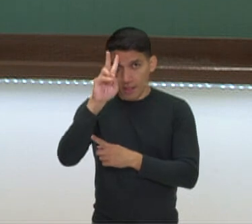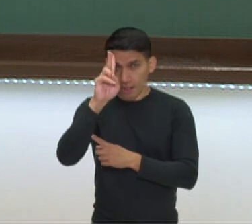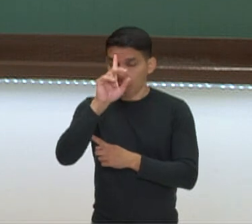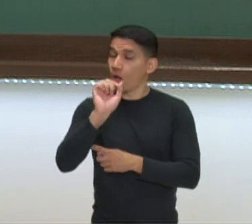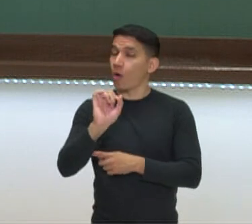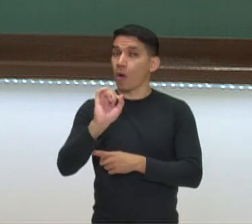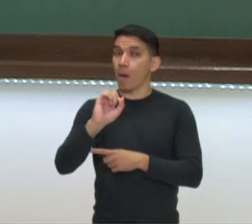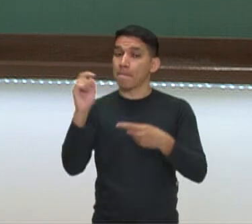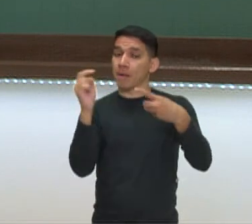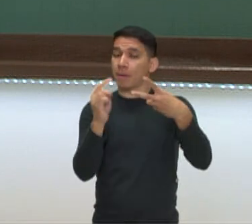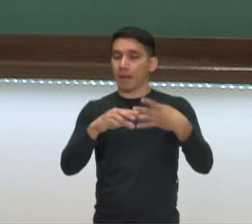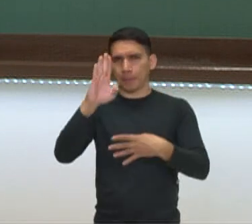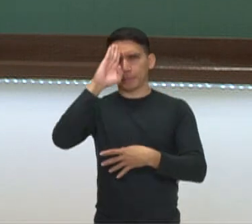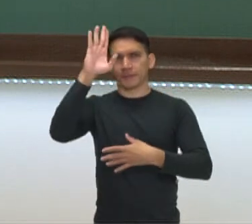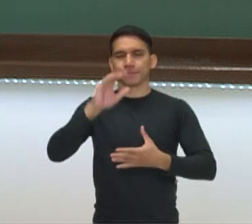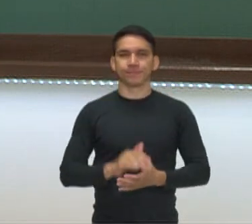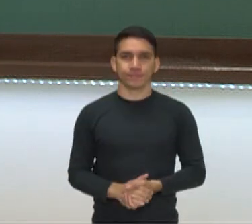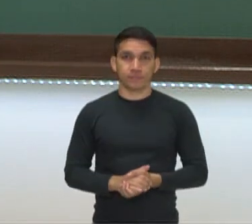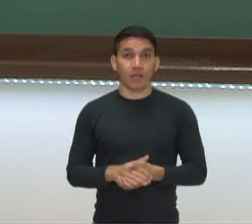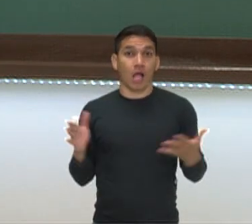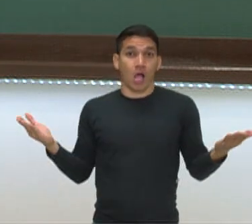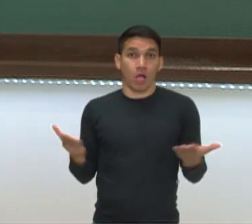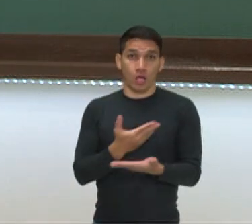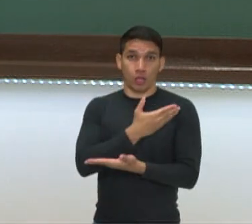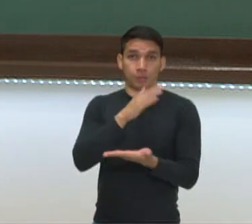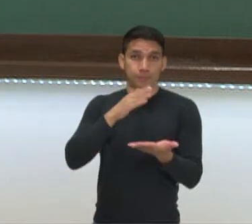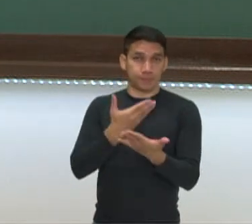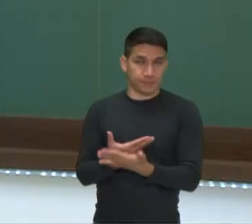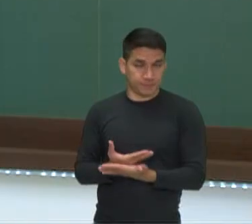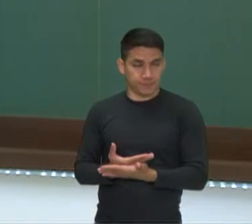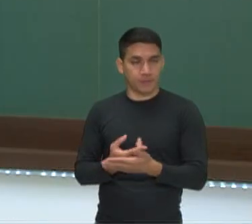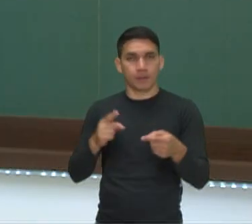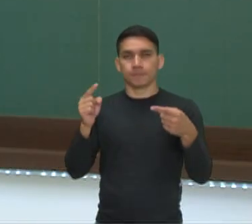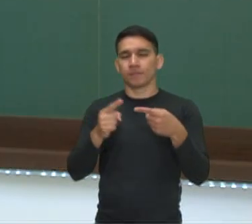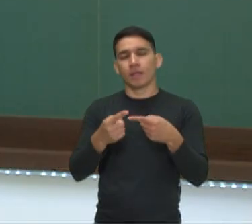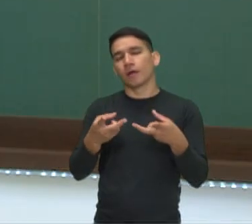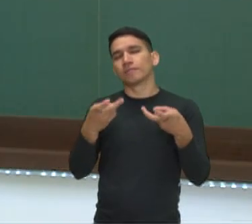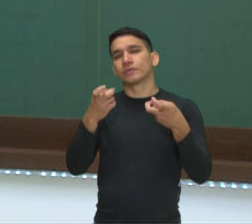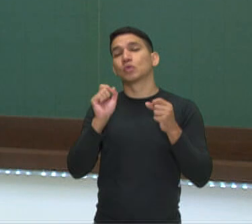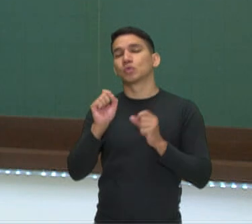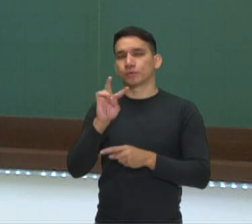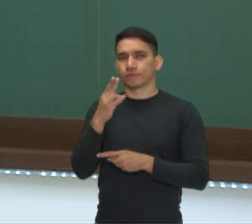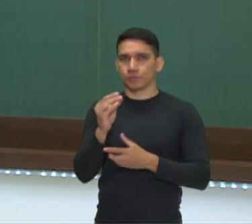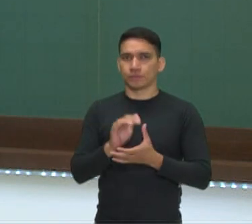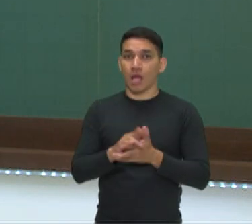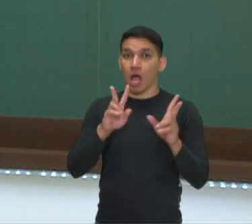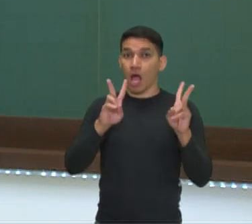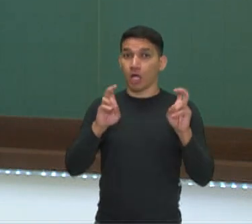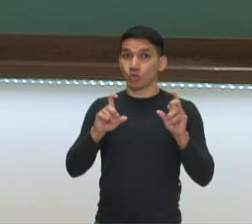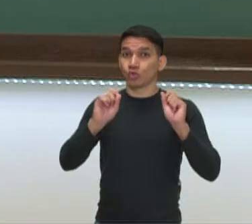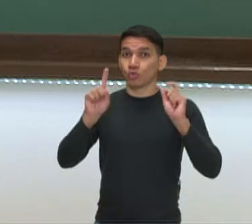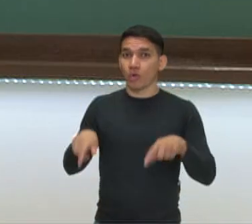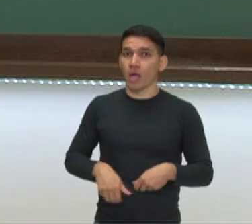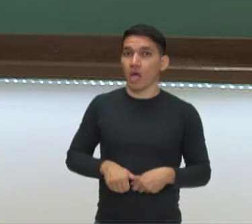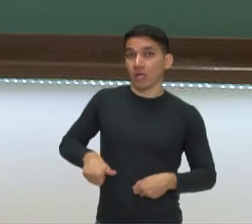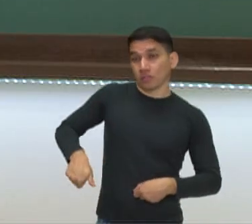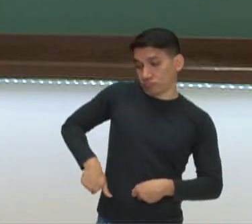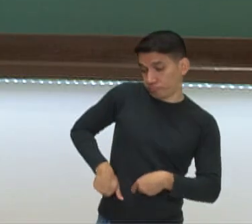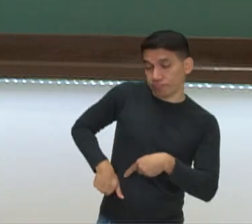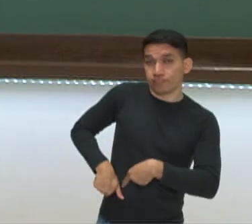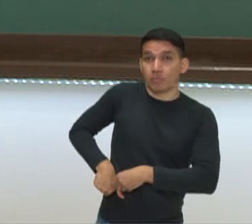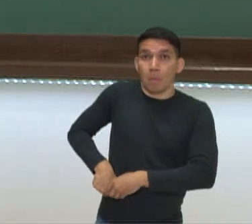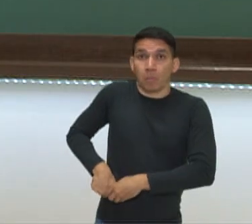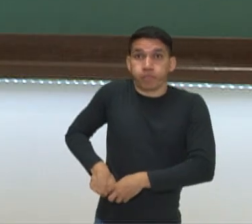pontos principais, então. Então, nessa aula, nós vimos aí sobre o cálculo renal, uma doença